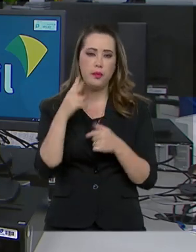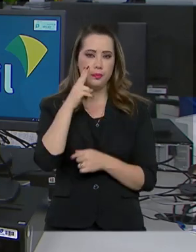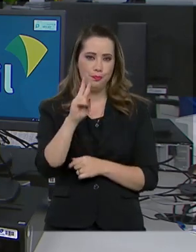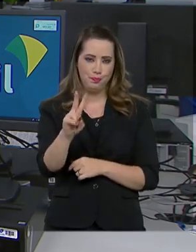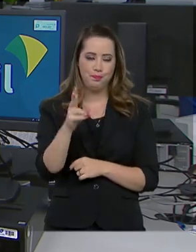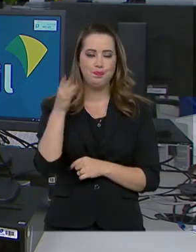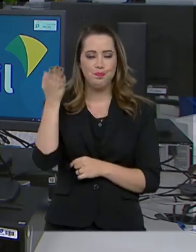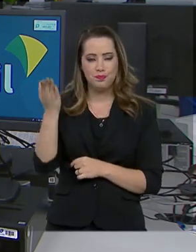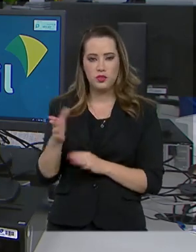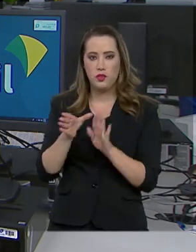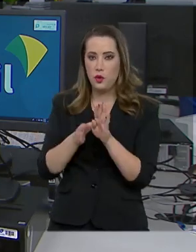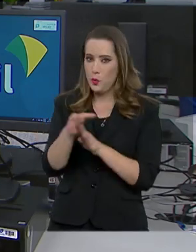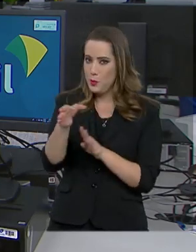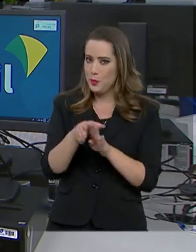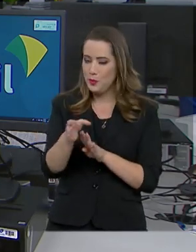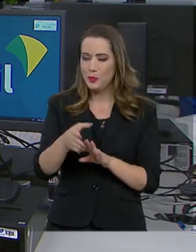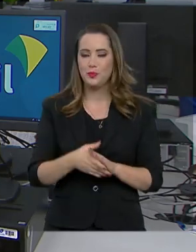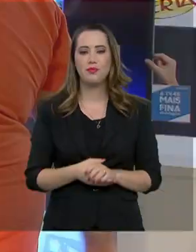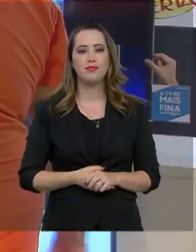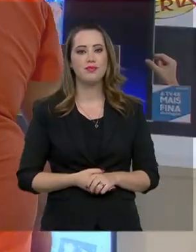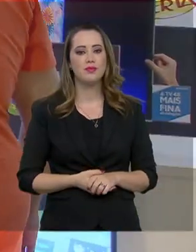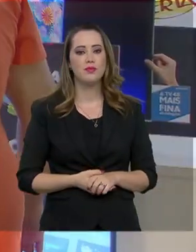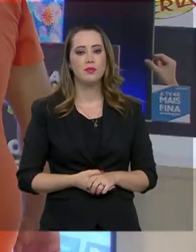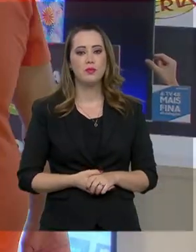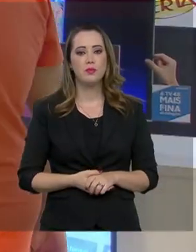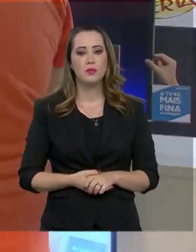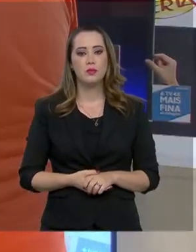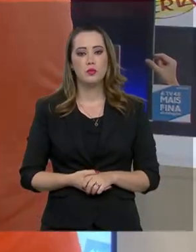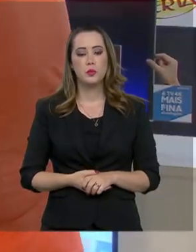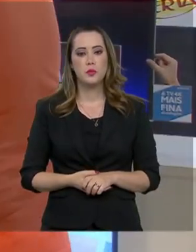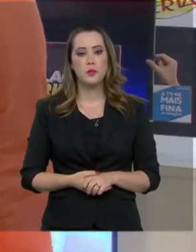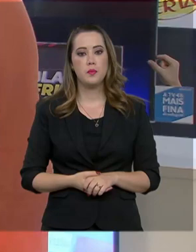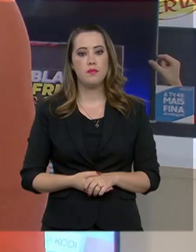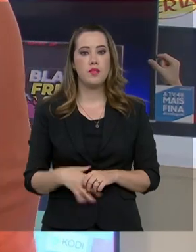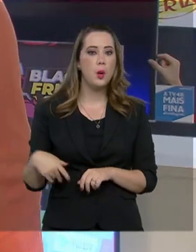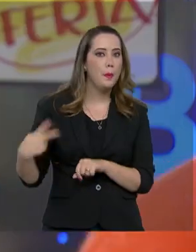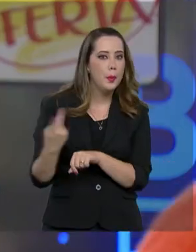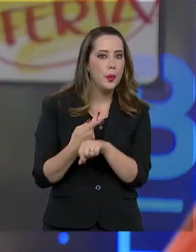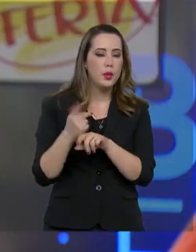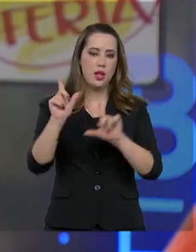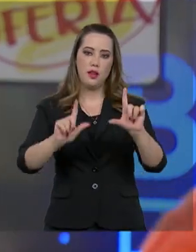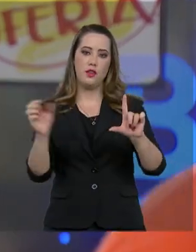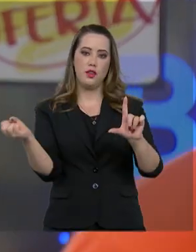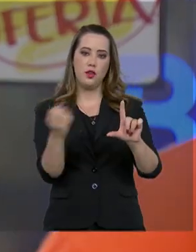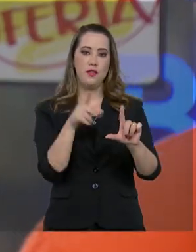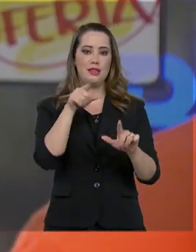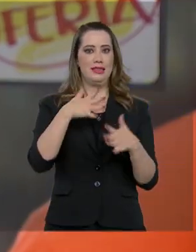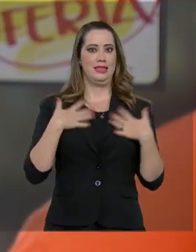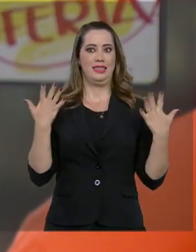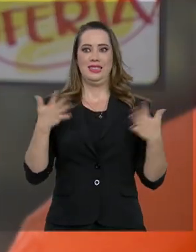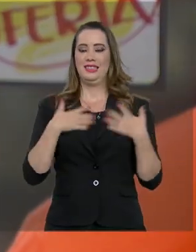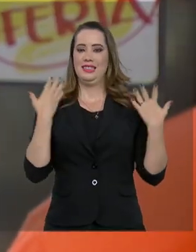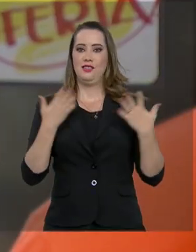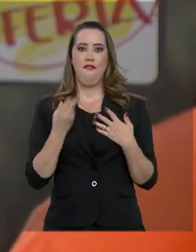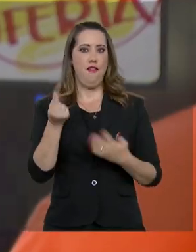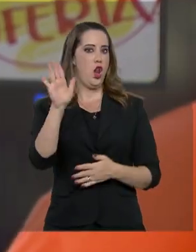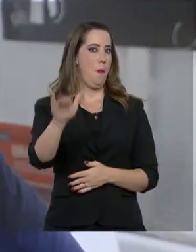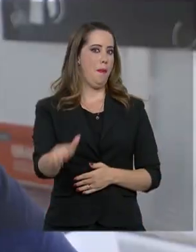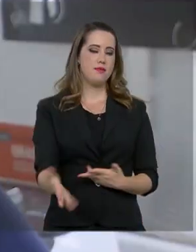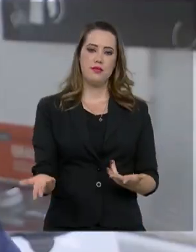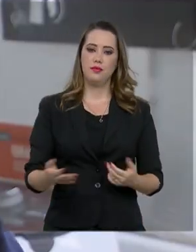secretaria nacional do consumidor em busca de uma tv nova carol está animada com a onda de promoções